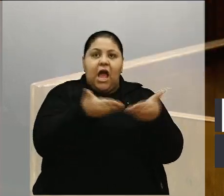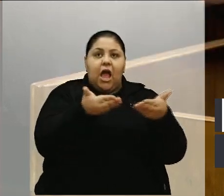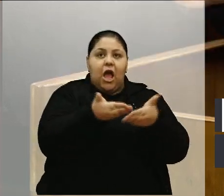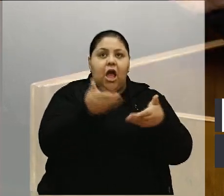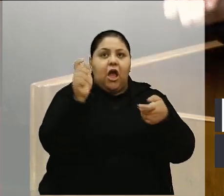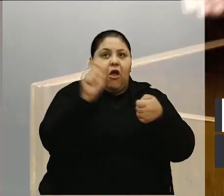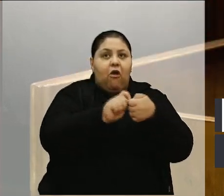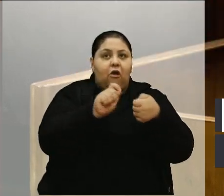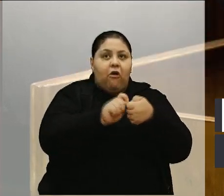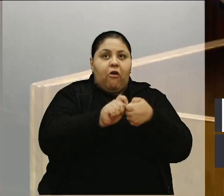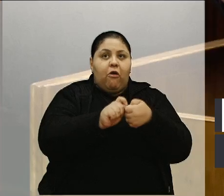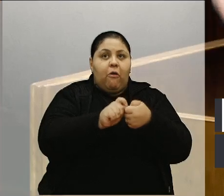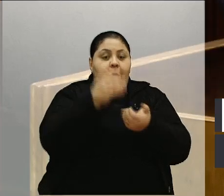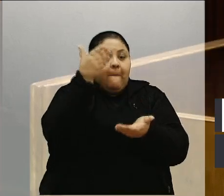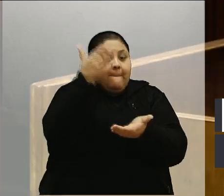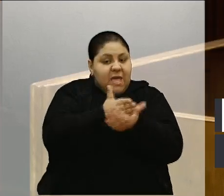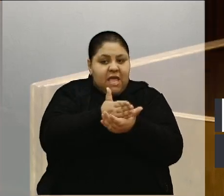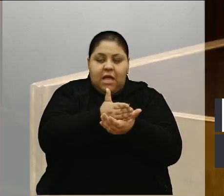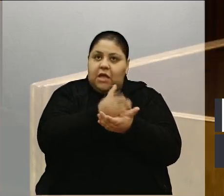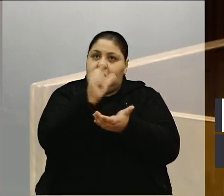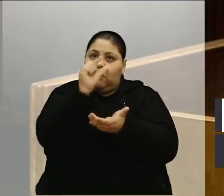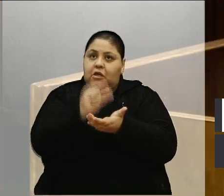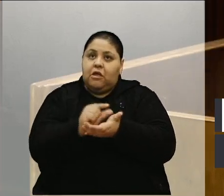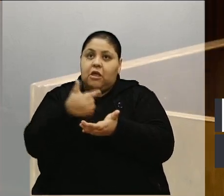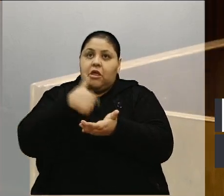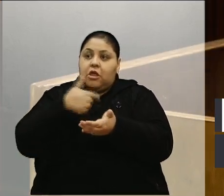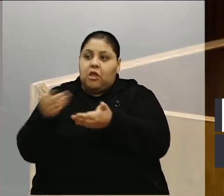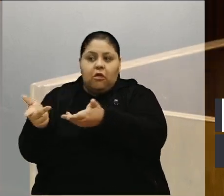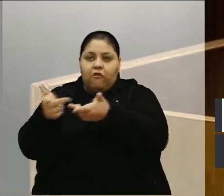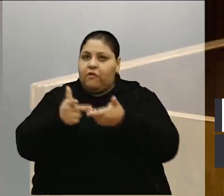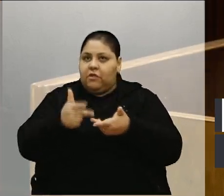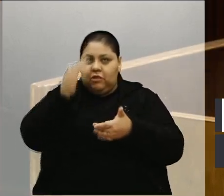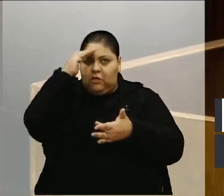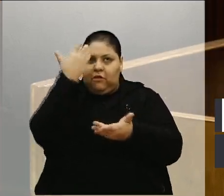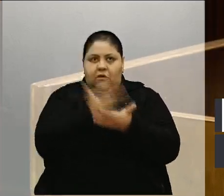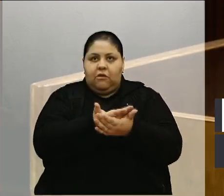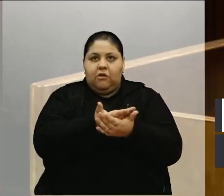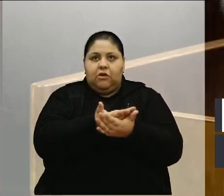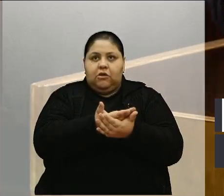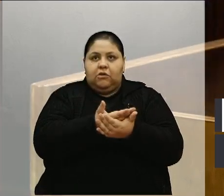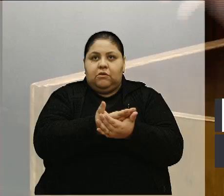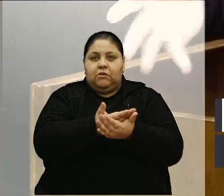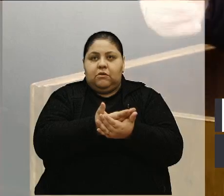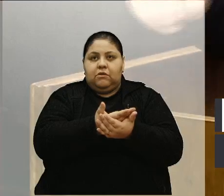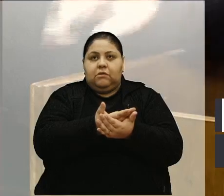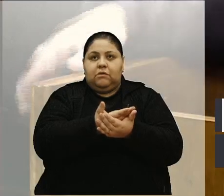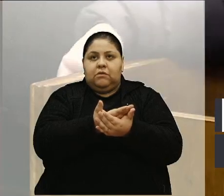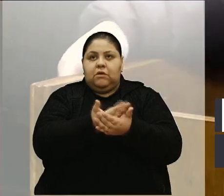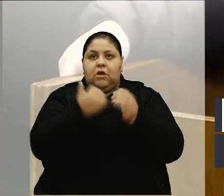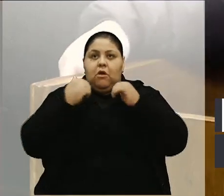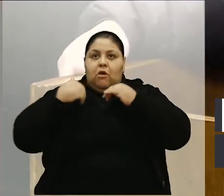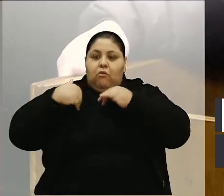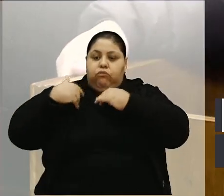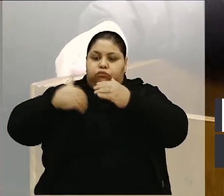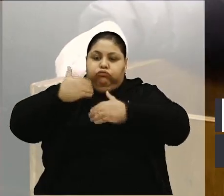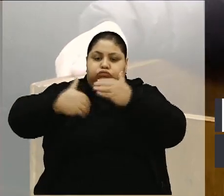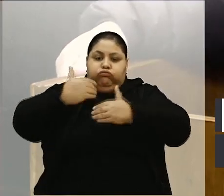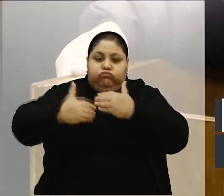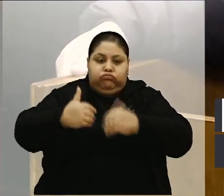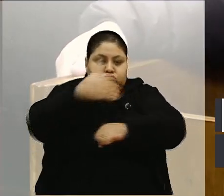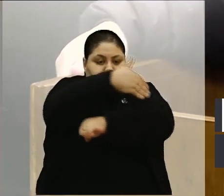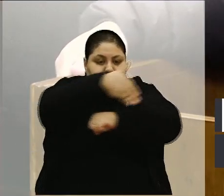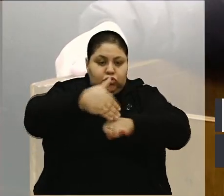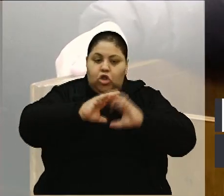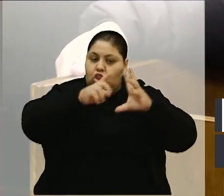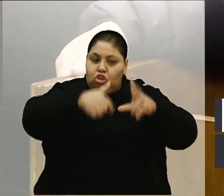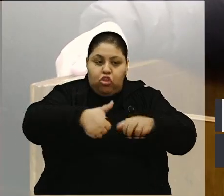fizeram uma meia sola, mas bem meia, aonde eu fui. Inacreditável. Só onde eu fui. Eu vou ter que percorrer todas a rua para dizer aqui